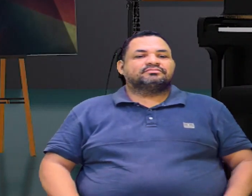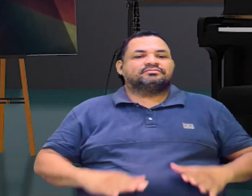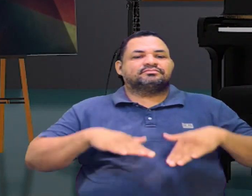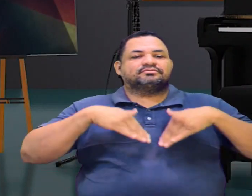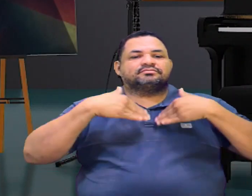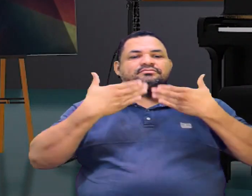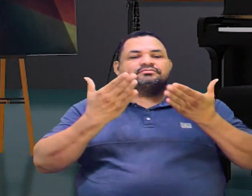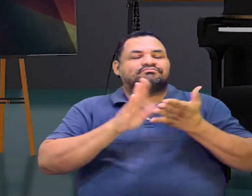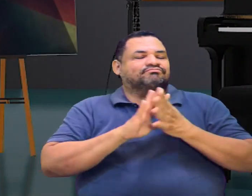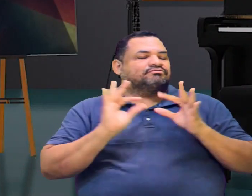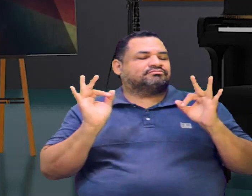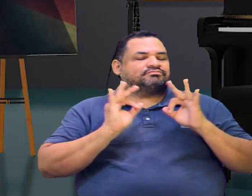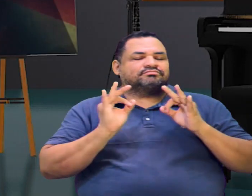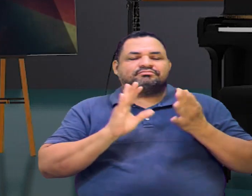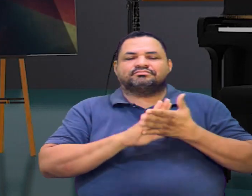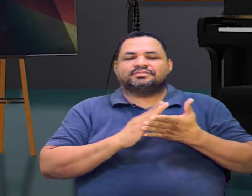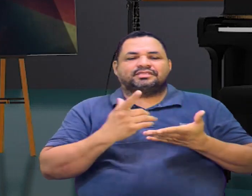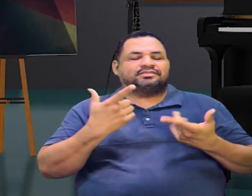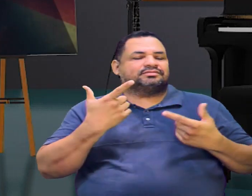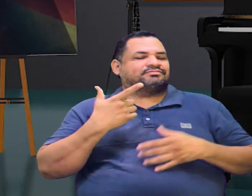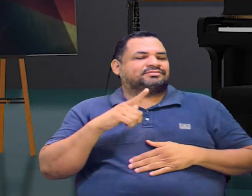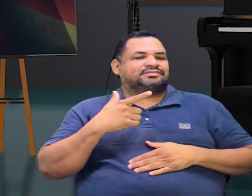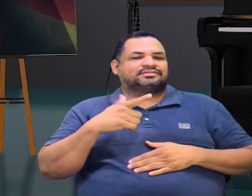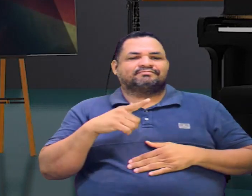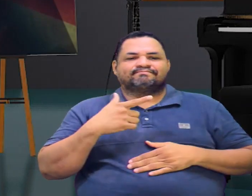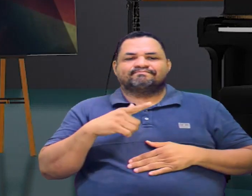quando nada mais está